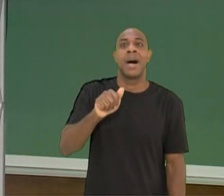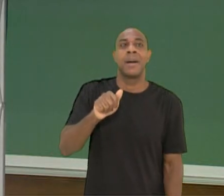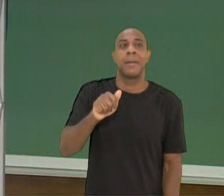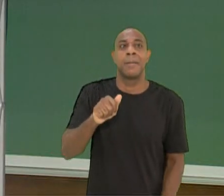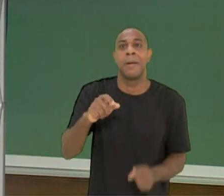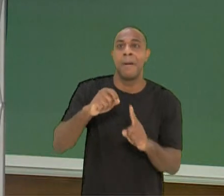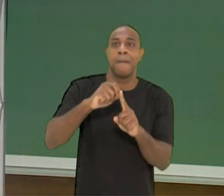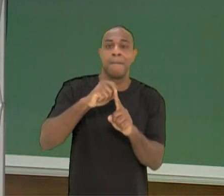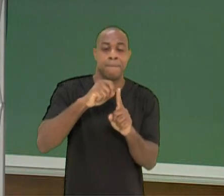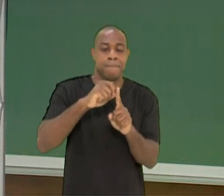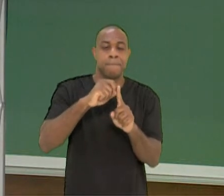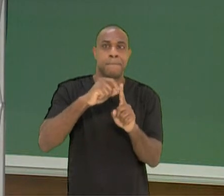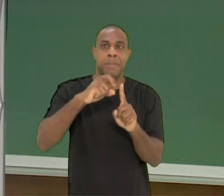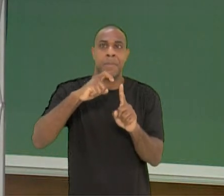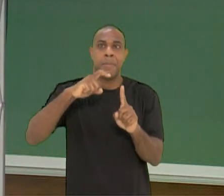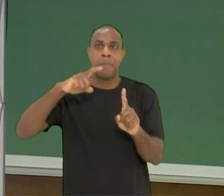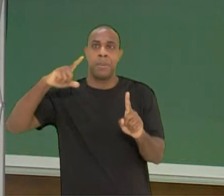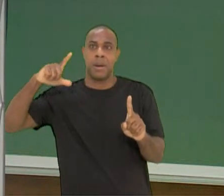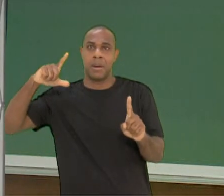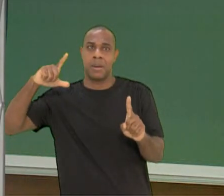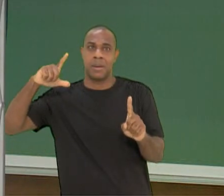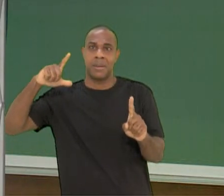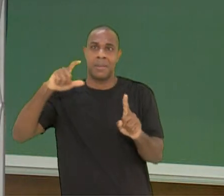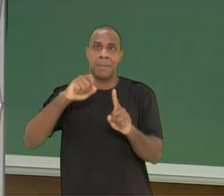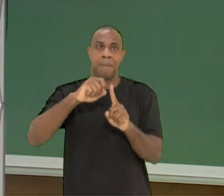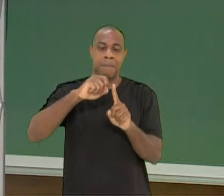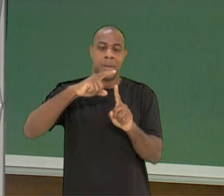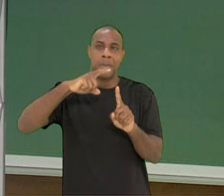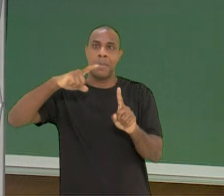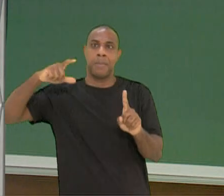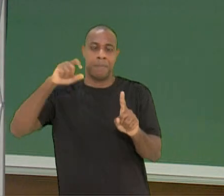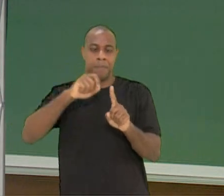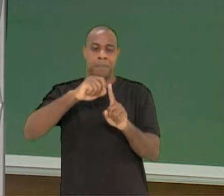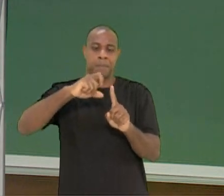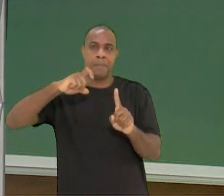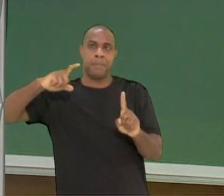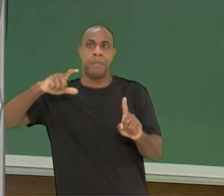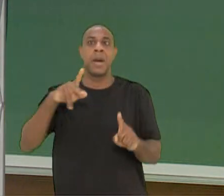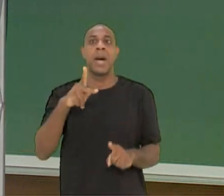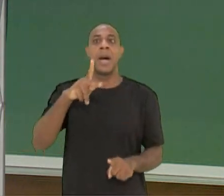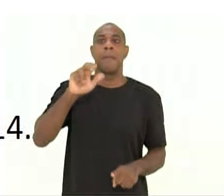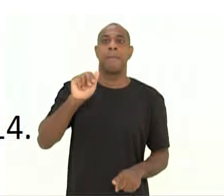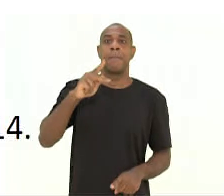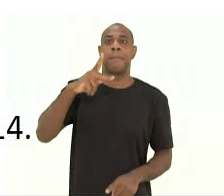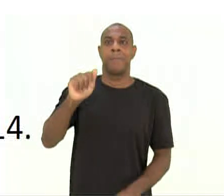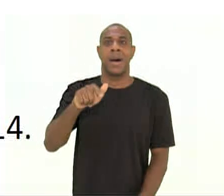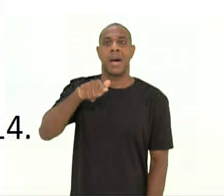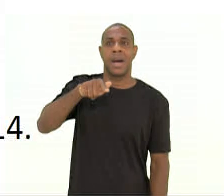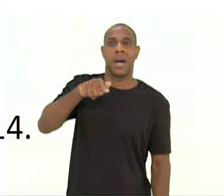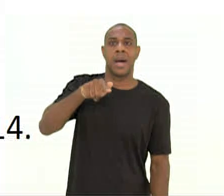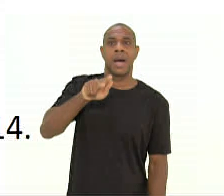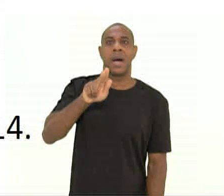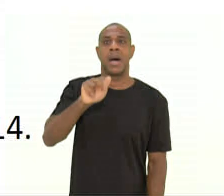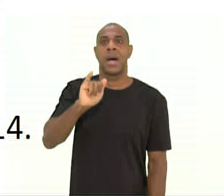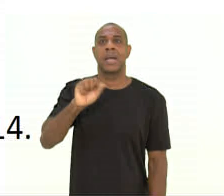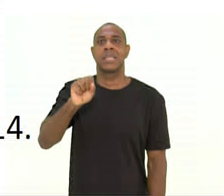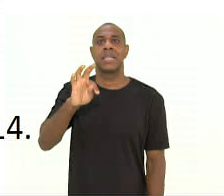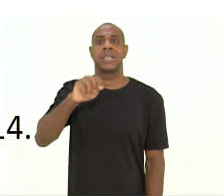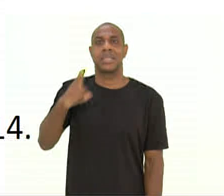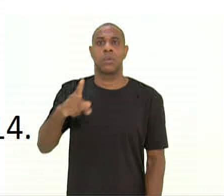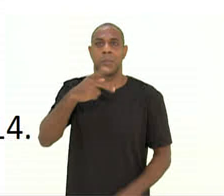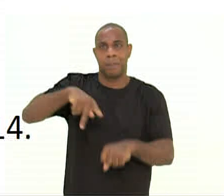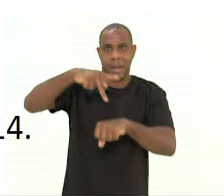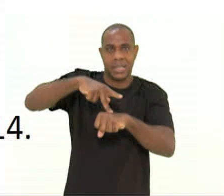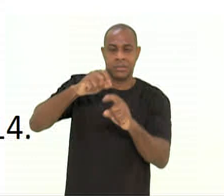ano de 2012. E ela começou a ganhar destaque. Falando rapidinho sobre ela, Malala morava